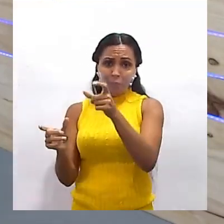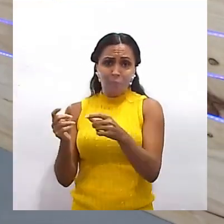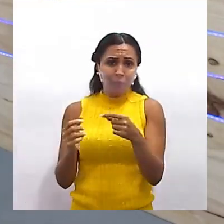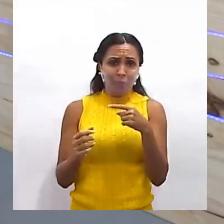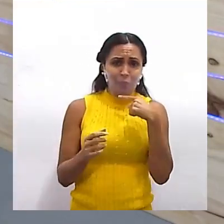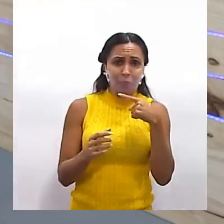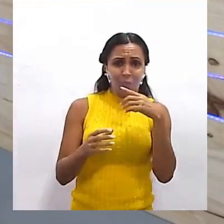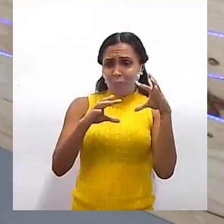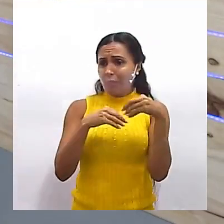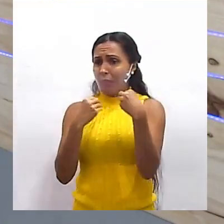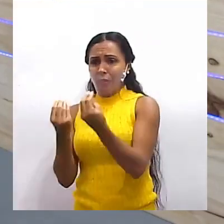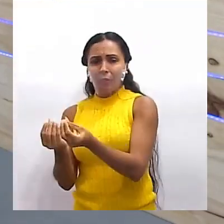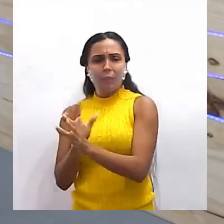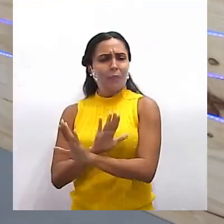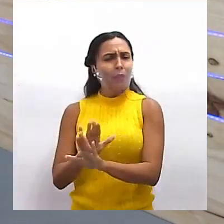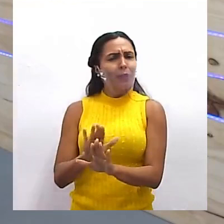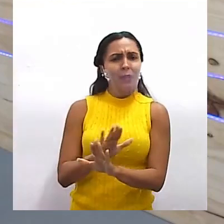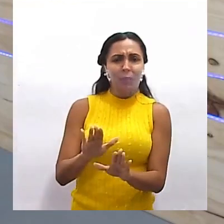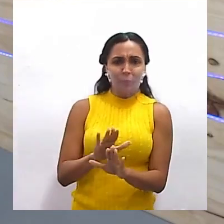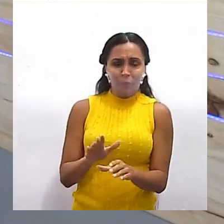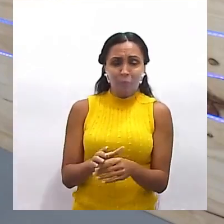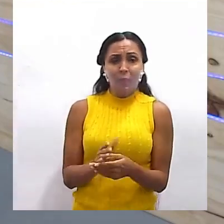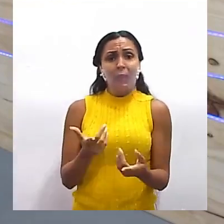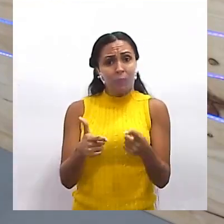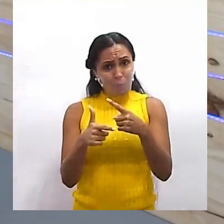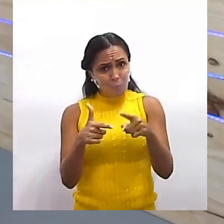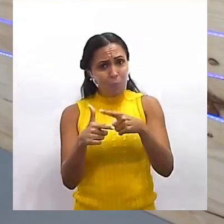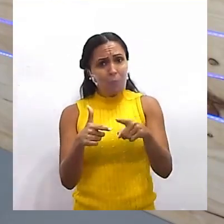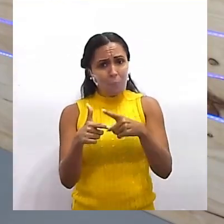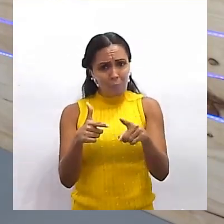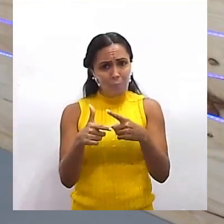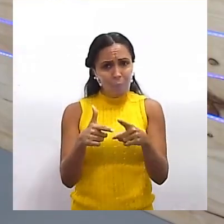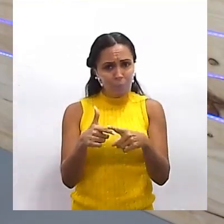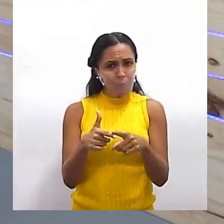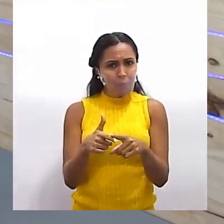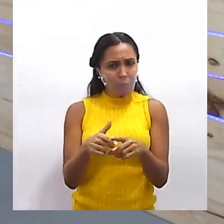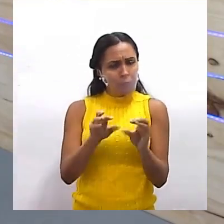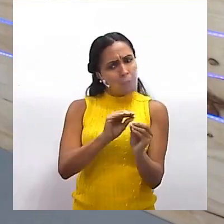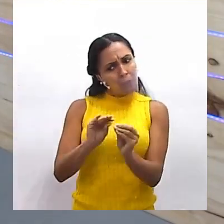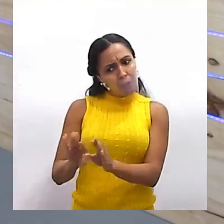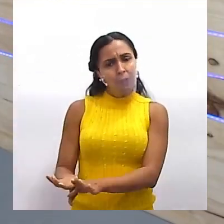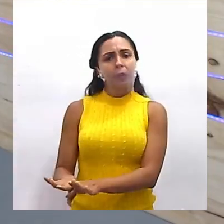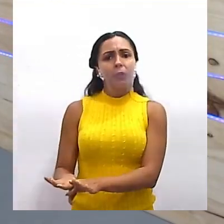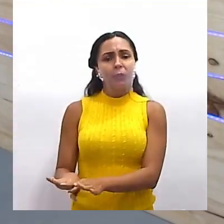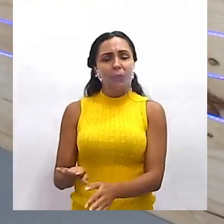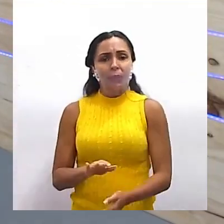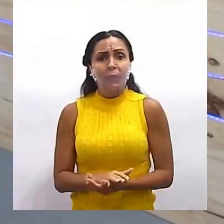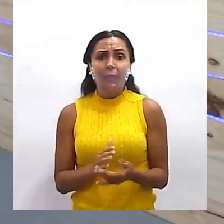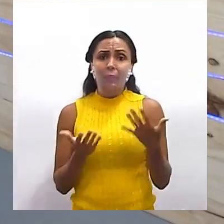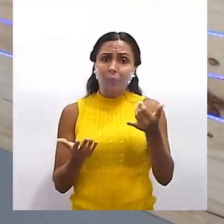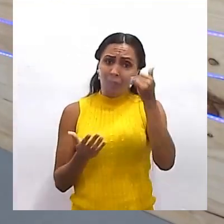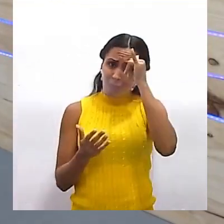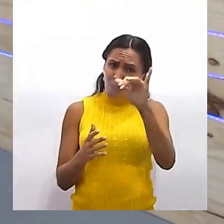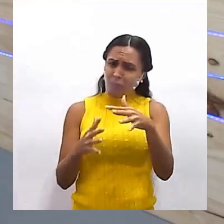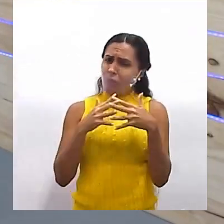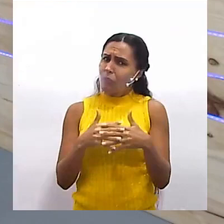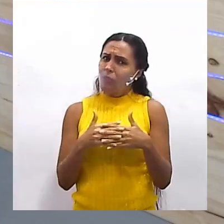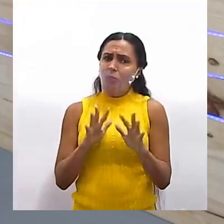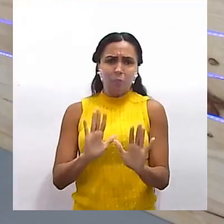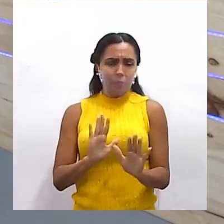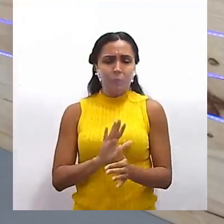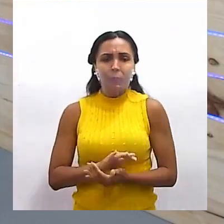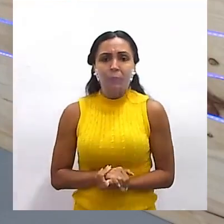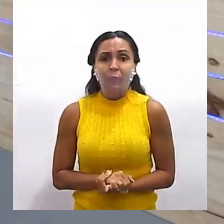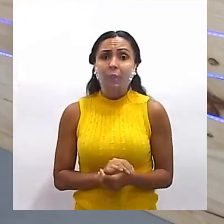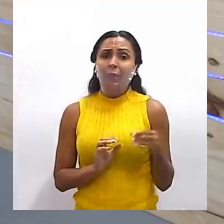carga até o cliente. Eu tenho que interagir com o fornecedor para pegar uma nova embalagem ou um novo produto para evitar esse tipo de custo. Então é um ponto